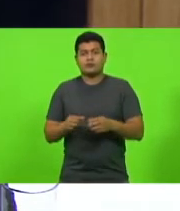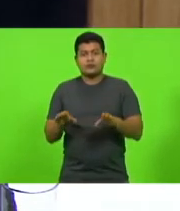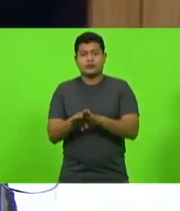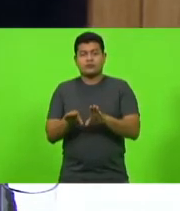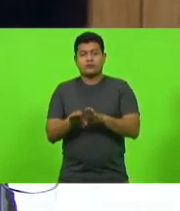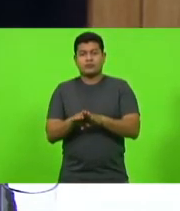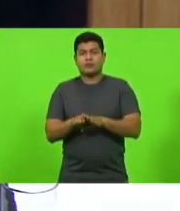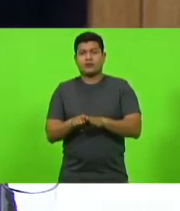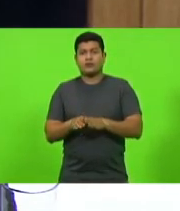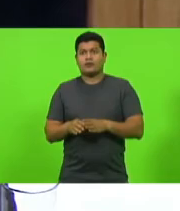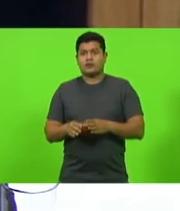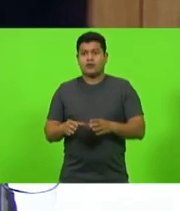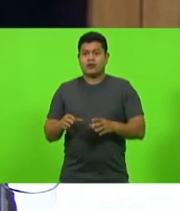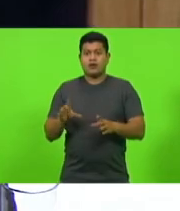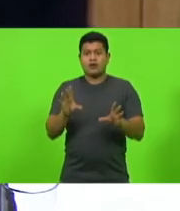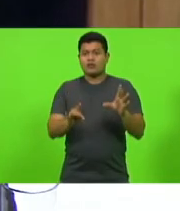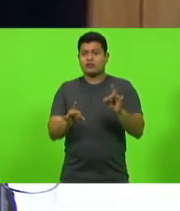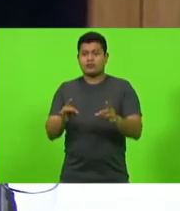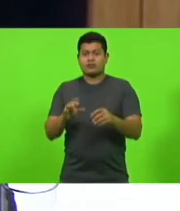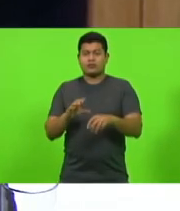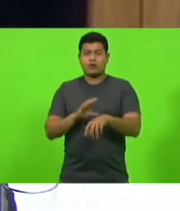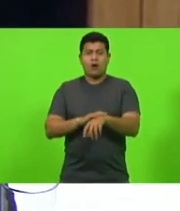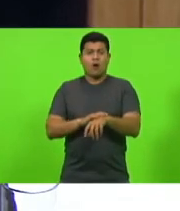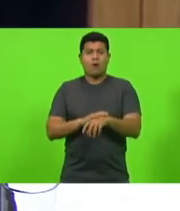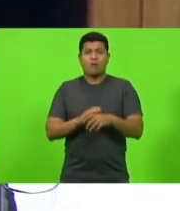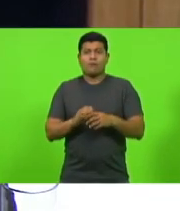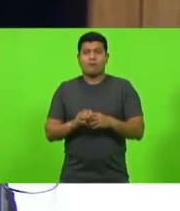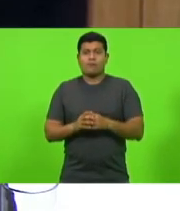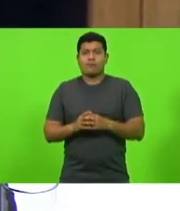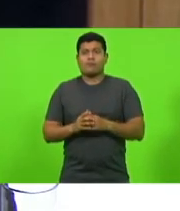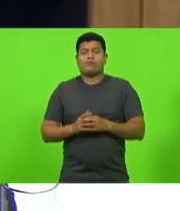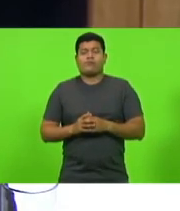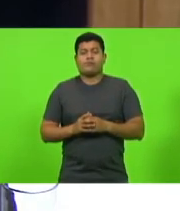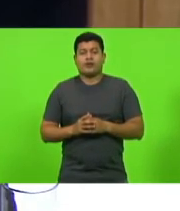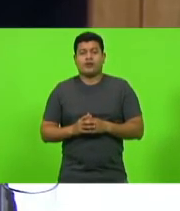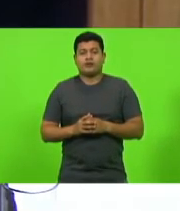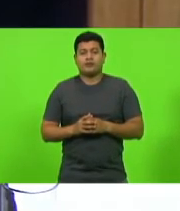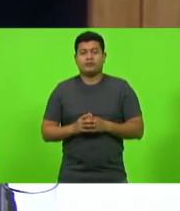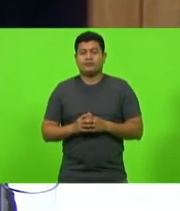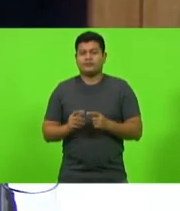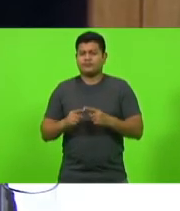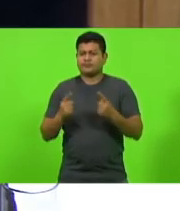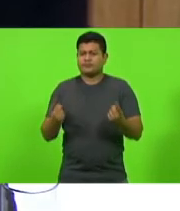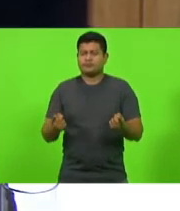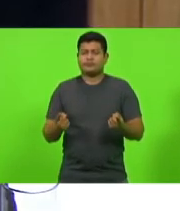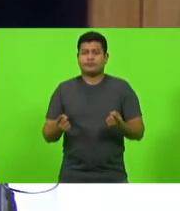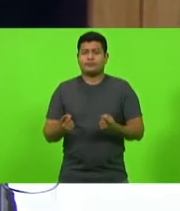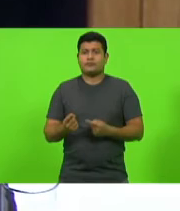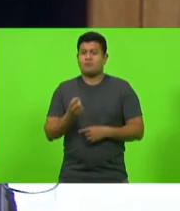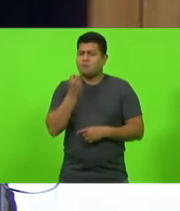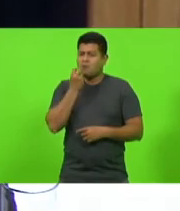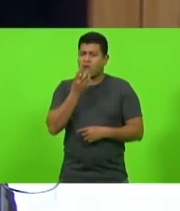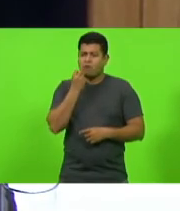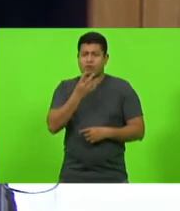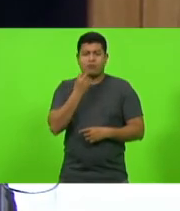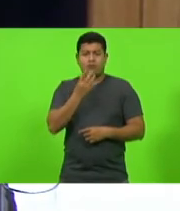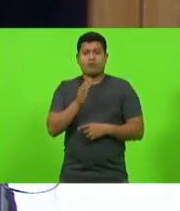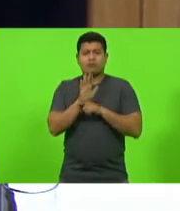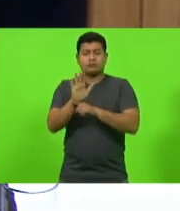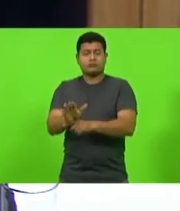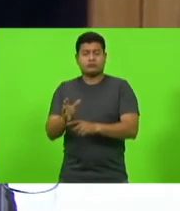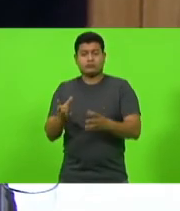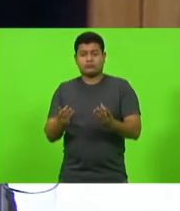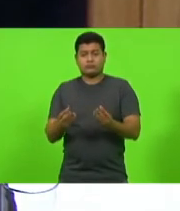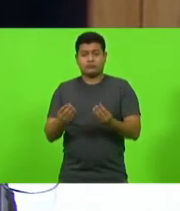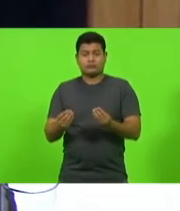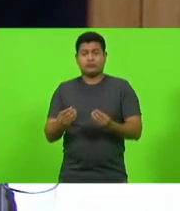ter a empatia, que é o cérebro límbico da teoria de Paul MacLean. Enfim, tem muita coisa boa. Não é só um parque infantil, mas trazer